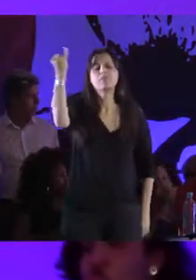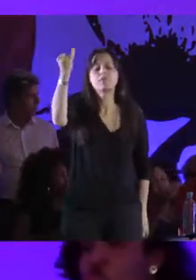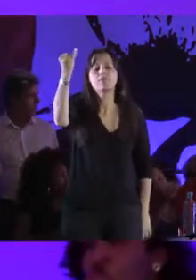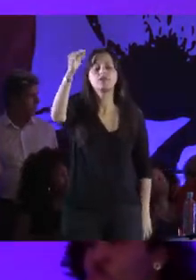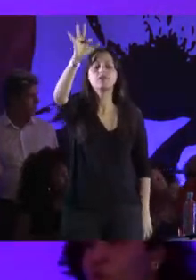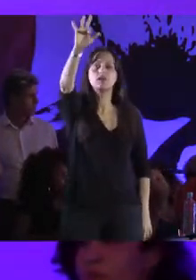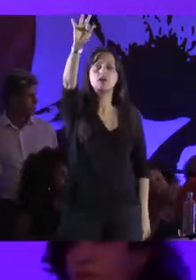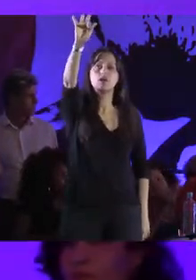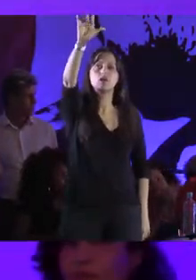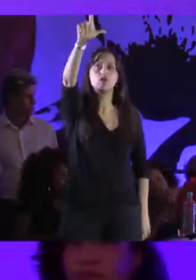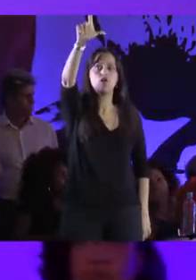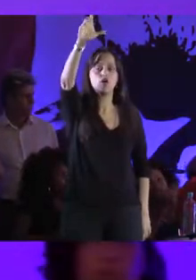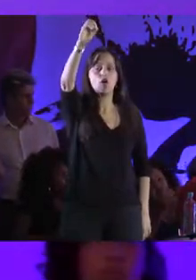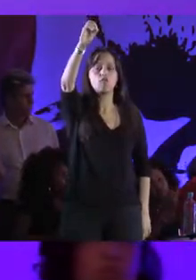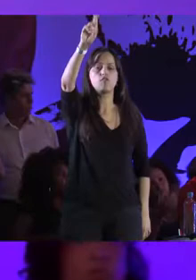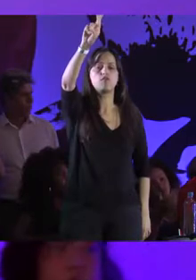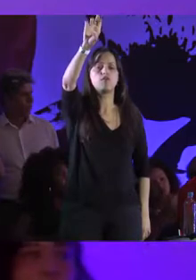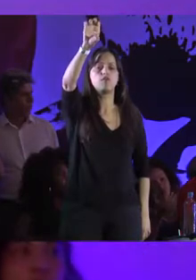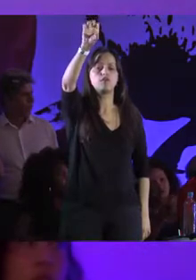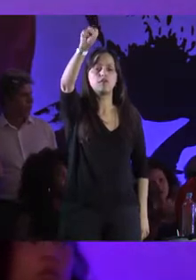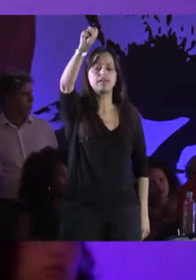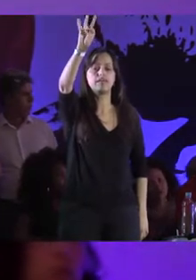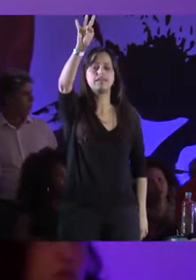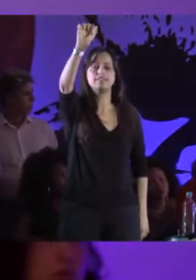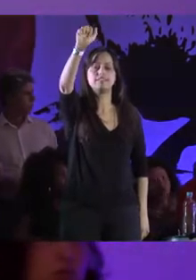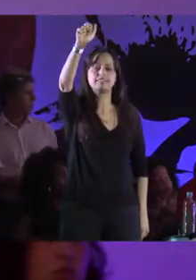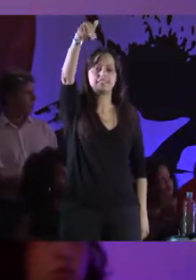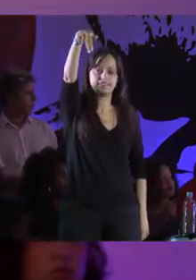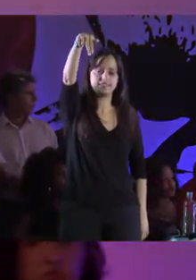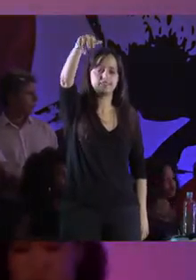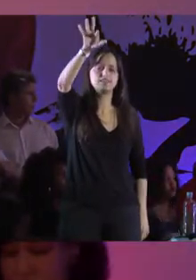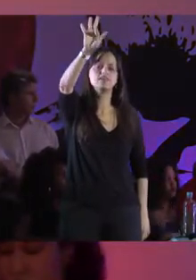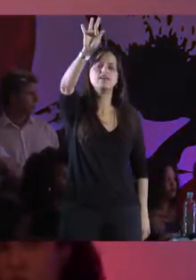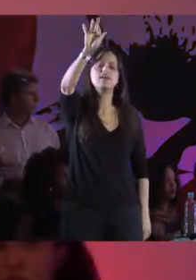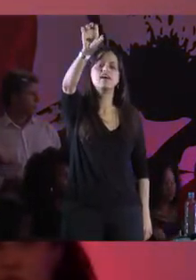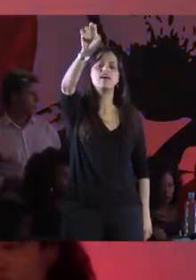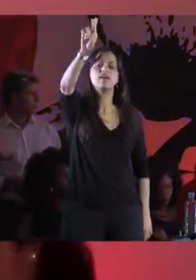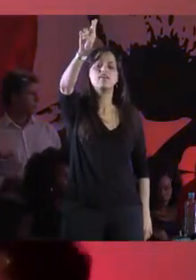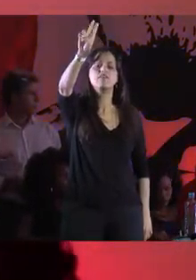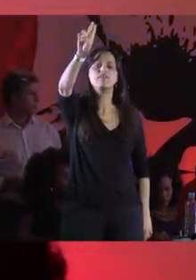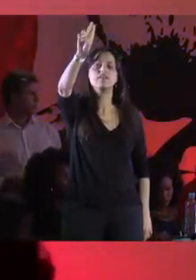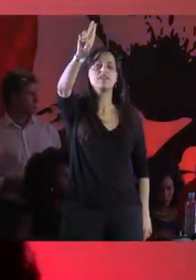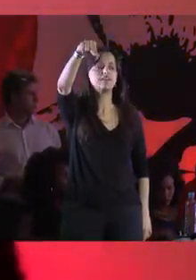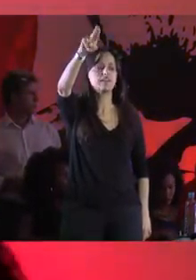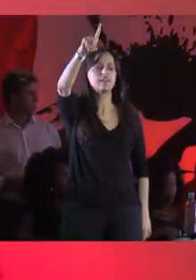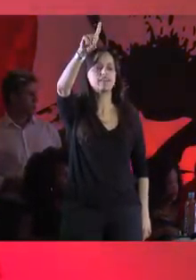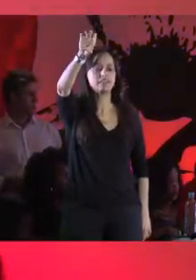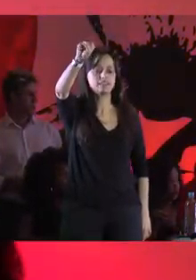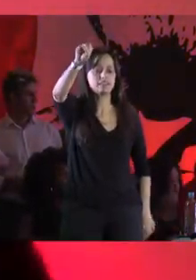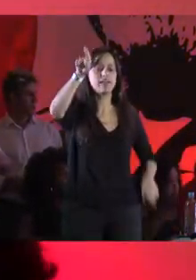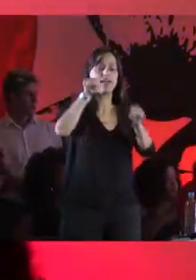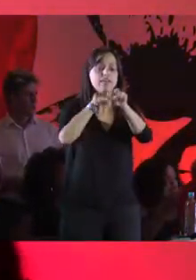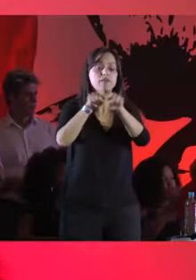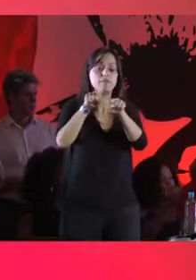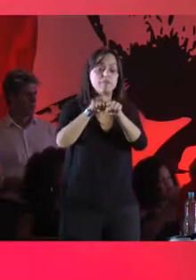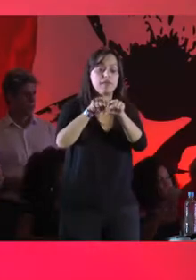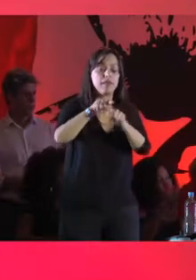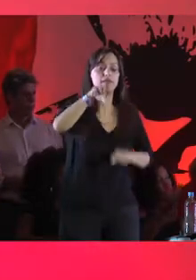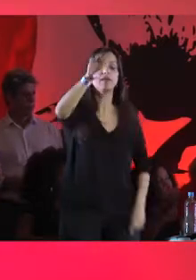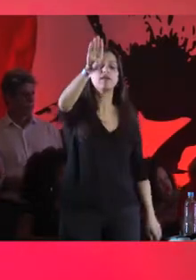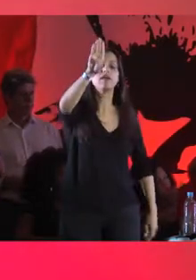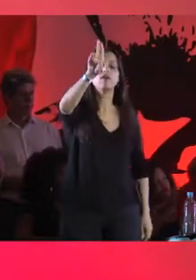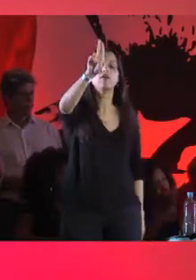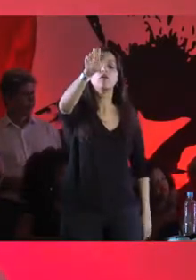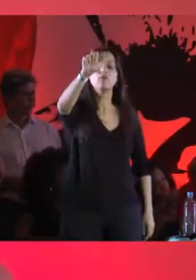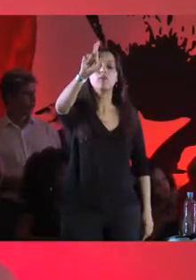como companheiro como Sérgio Buarque de Holanda, e